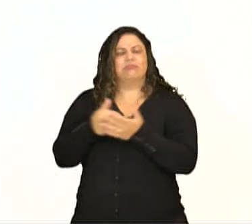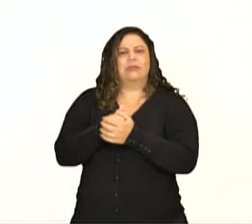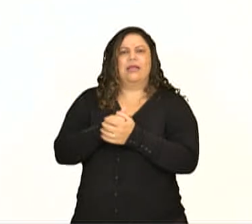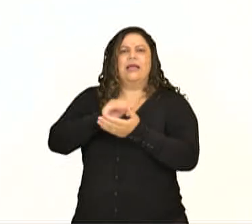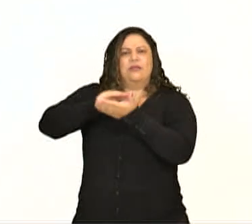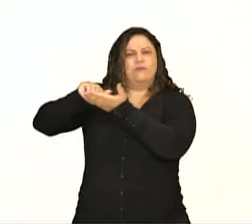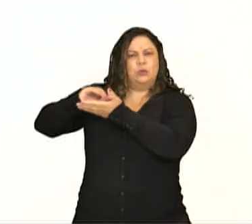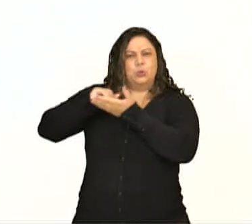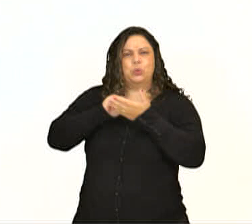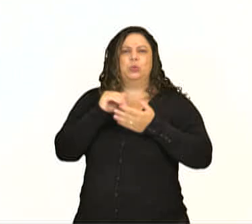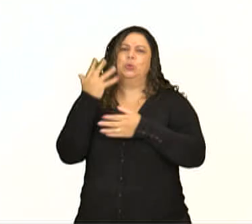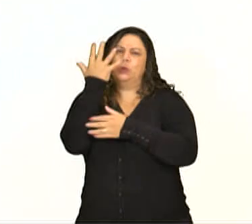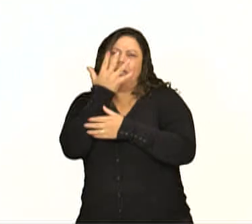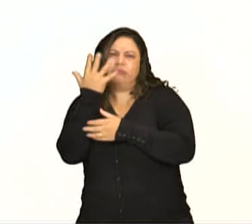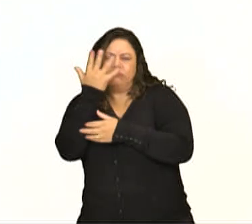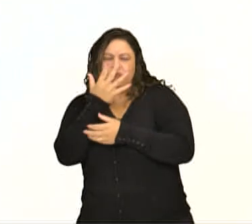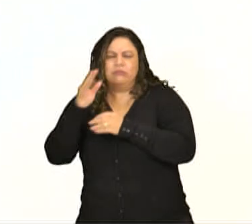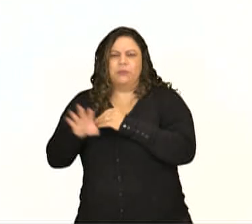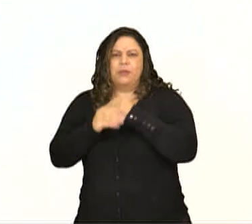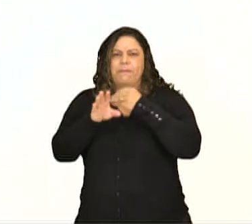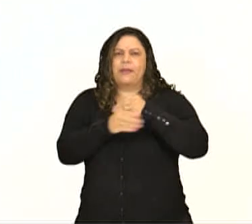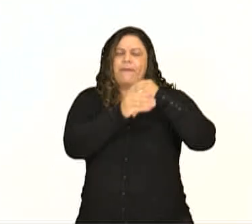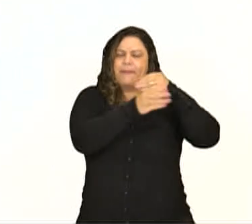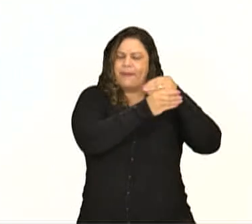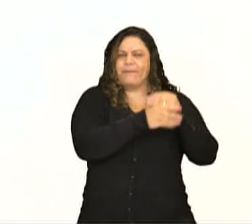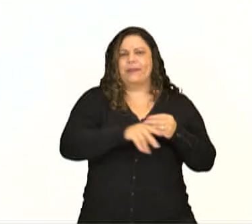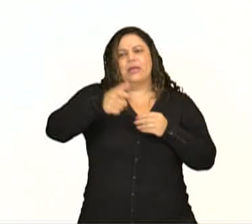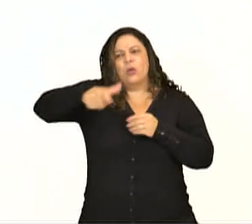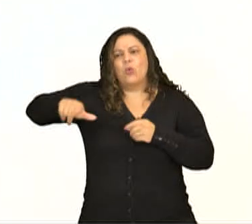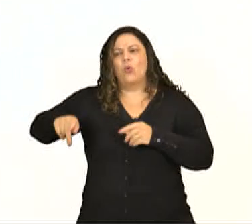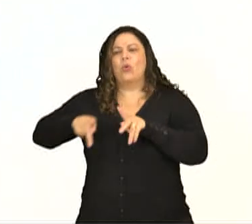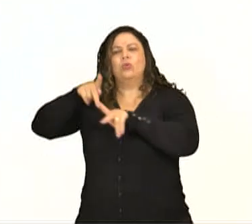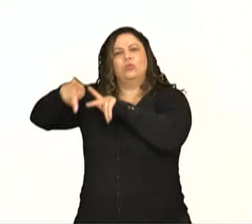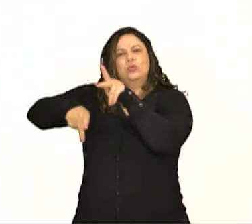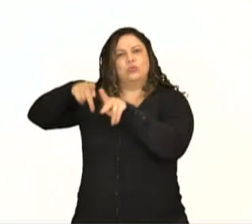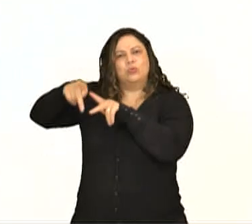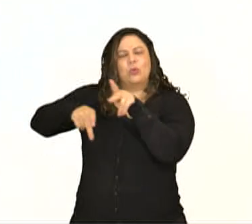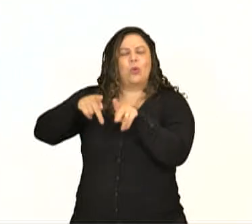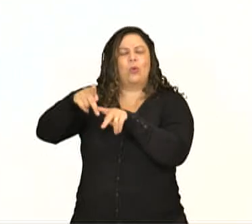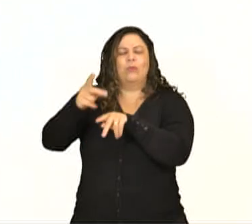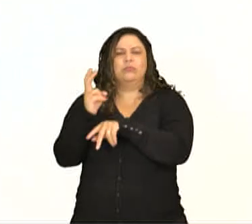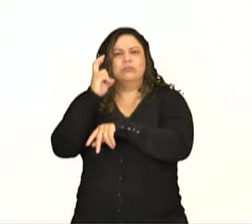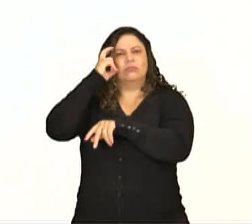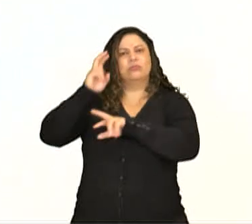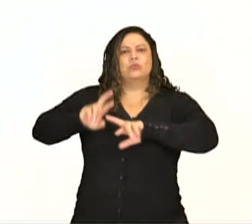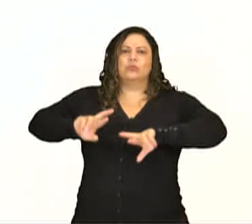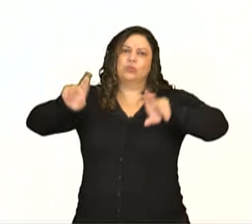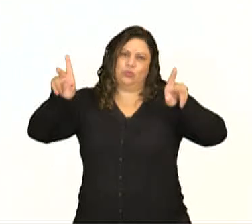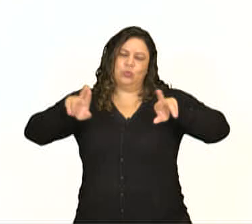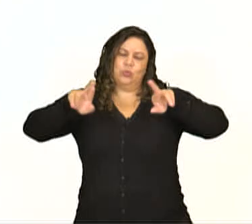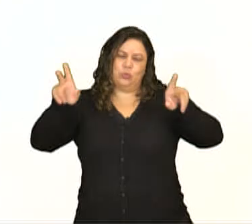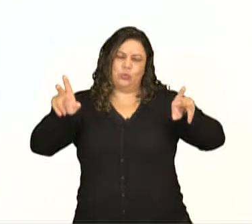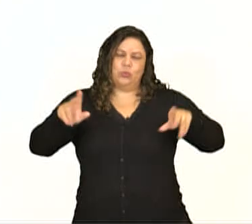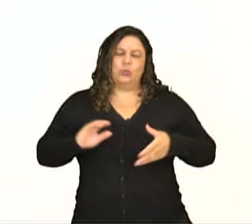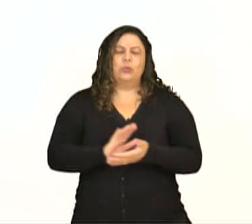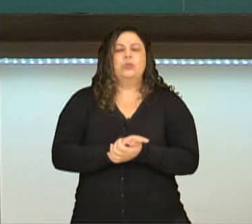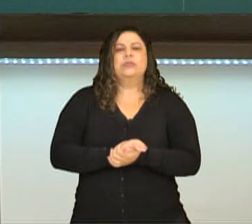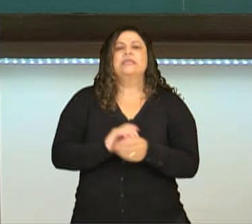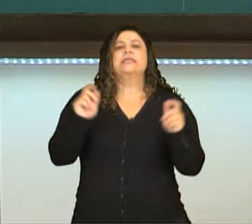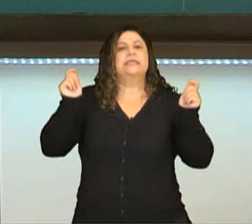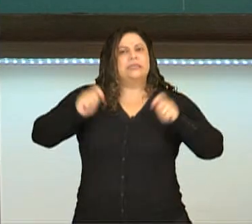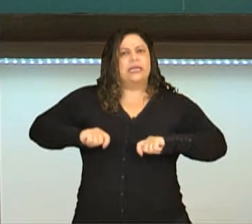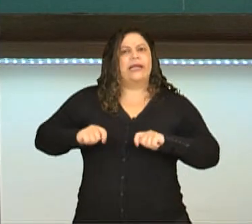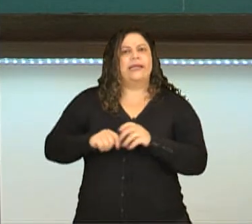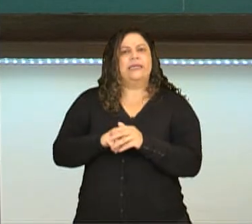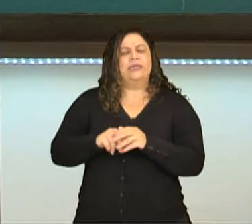elementos da dança sendo incorporados por outros povos, por outras culturas, então acabou que teve uma versão da